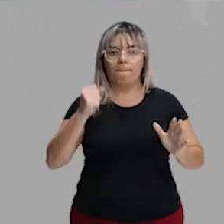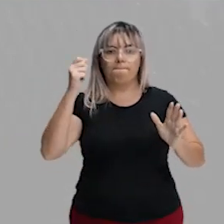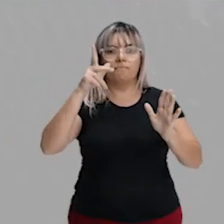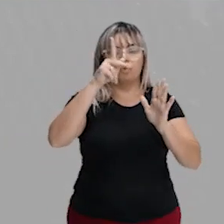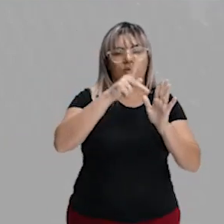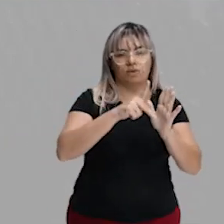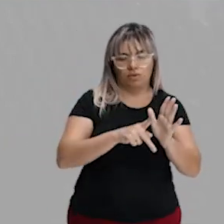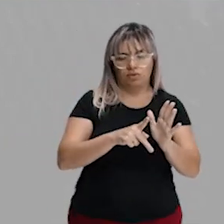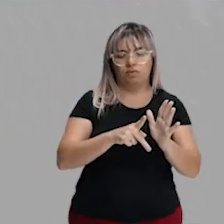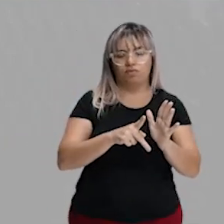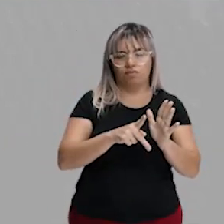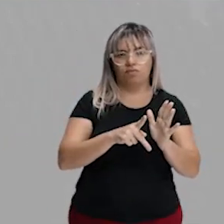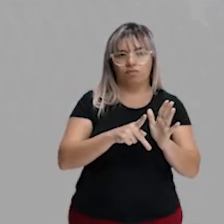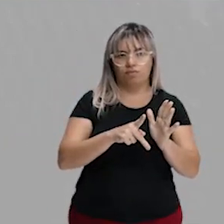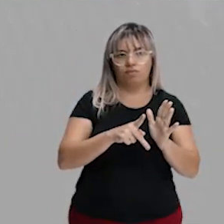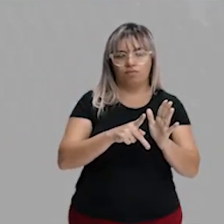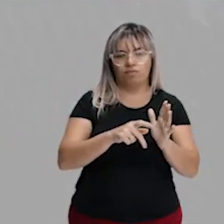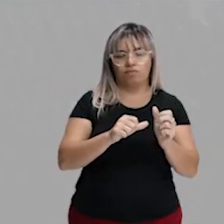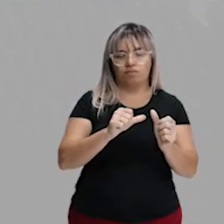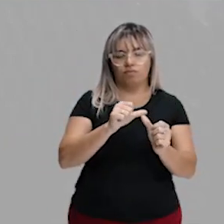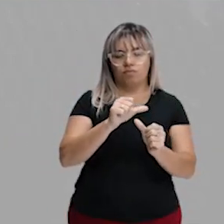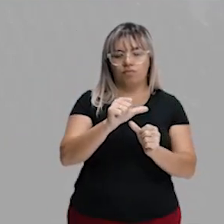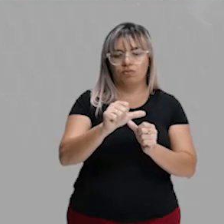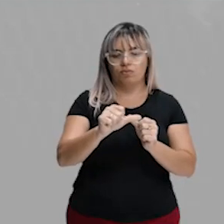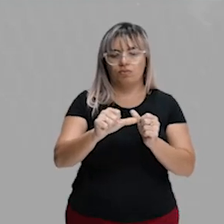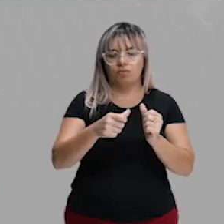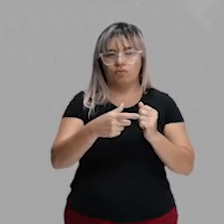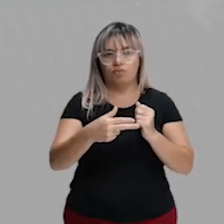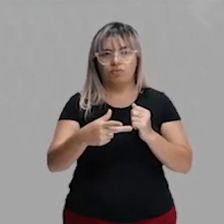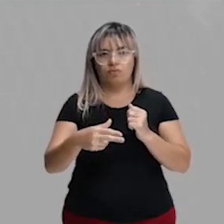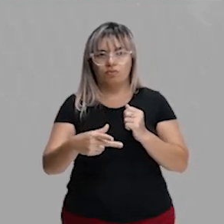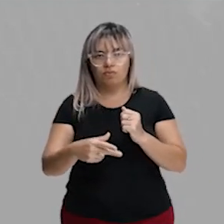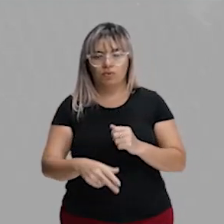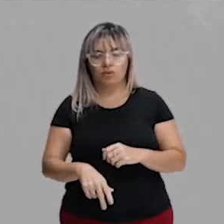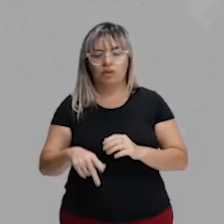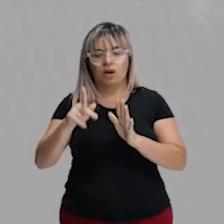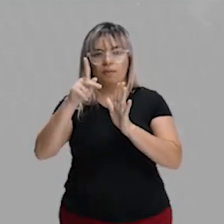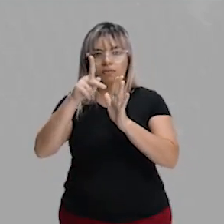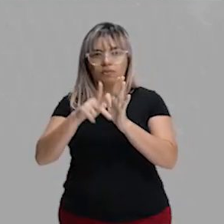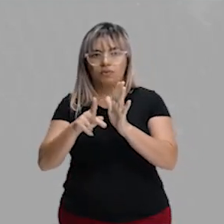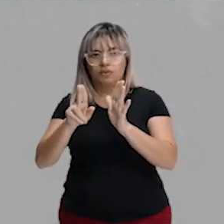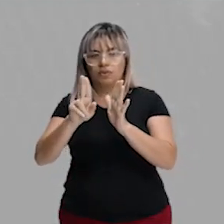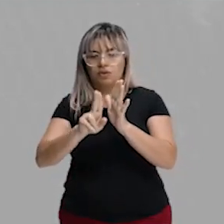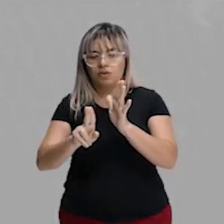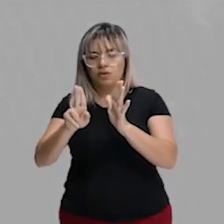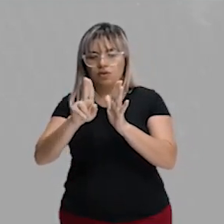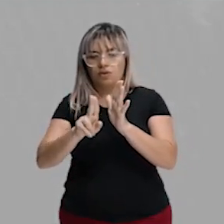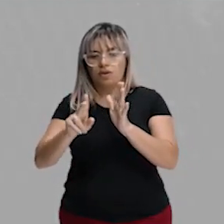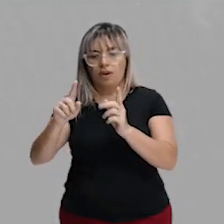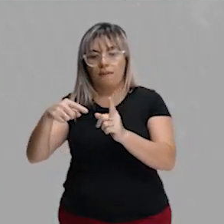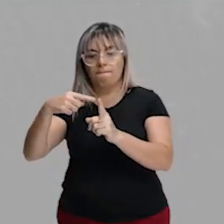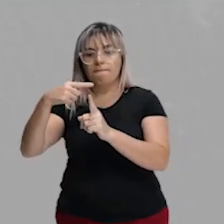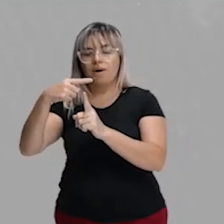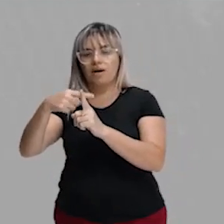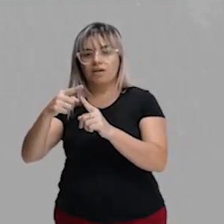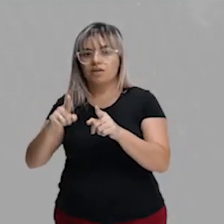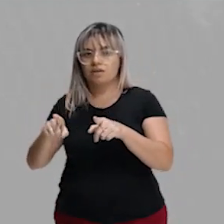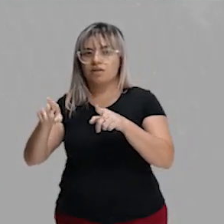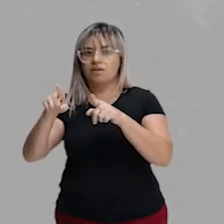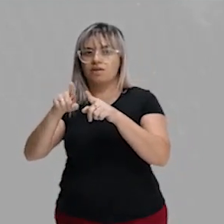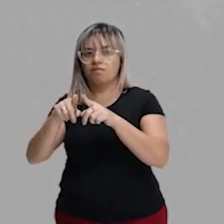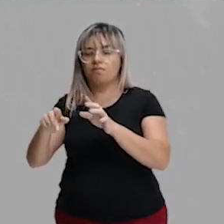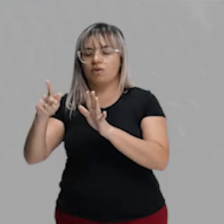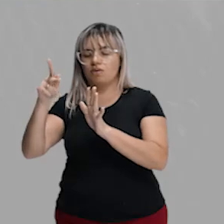dela, vai ser transformada em potência útil e uma boa parte também dela, né, vai ser dissipada por causa dos resistores